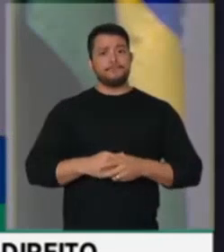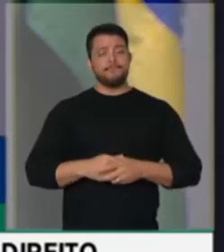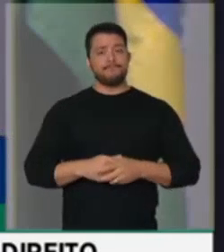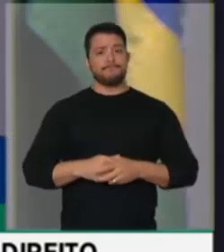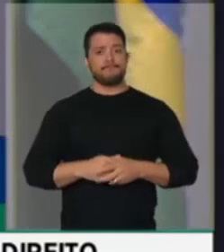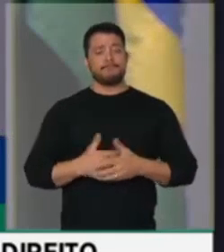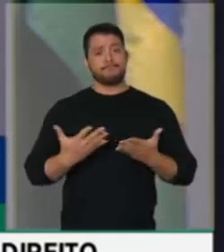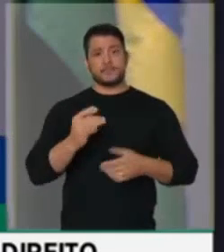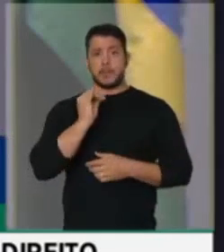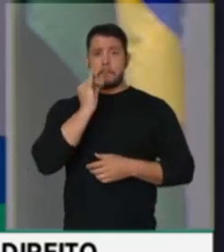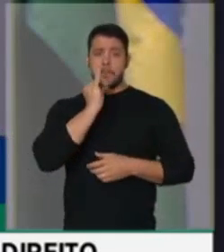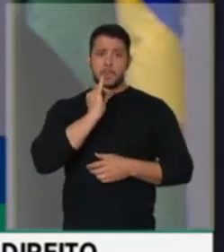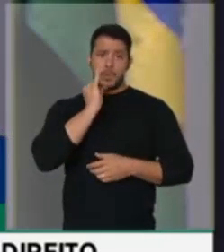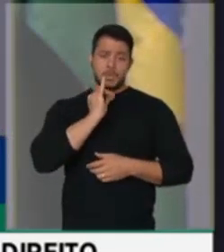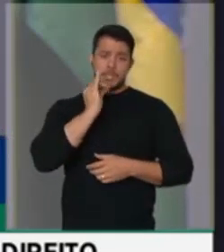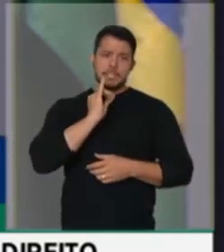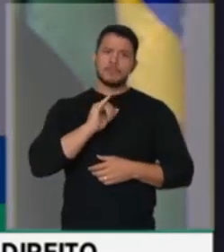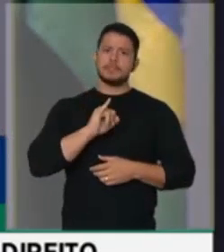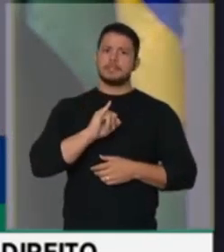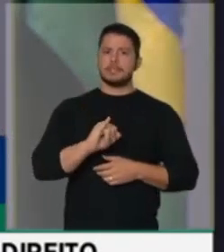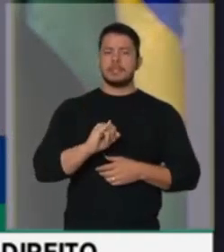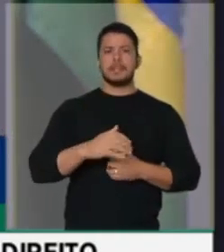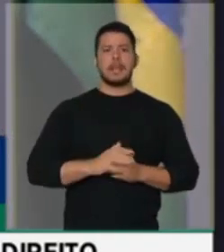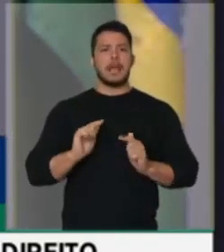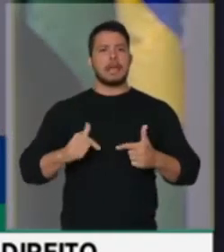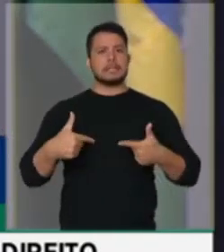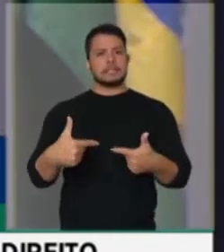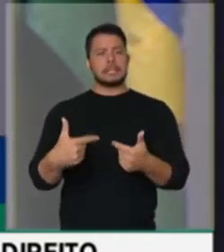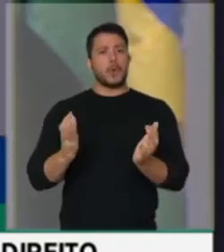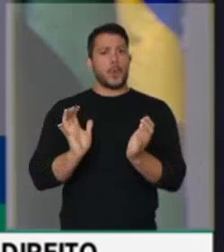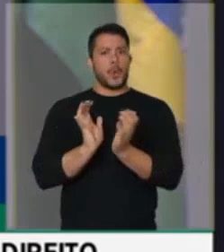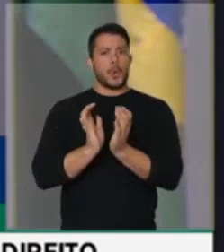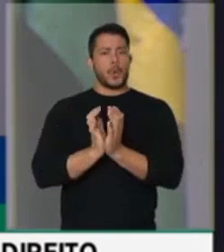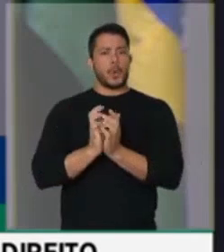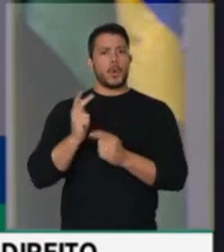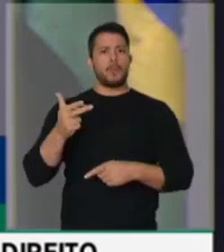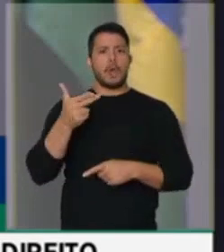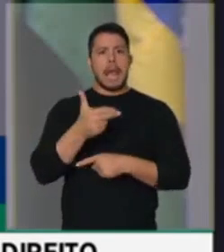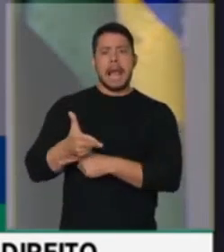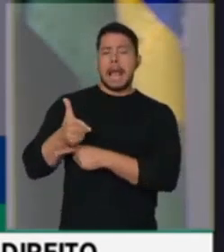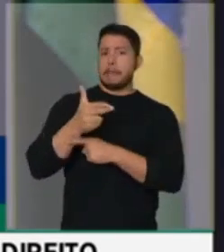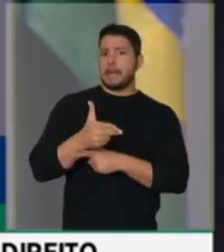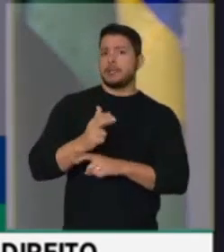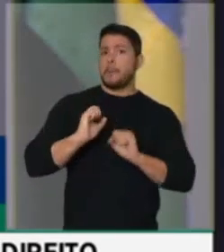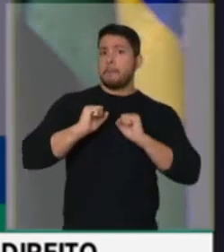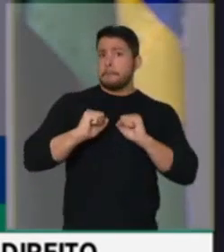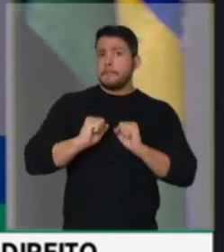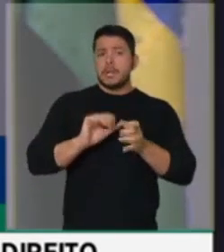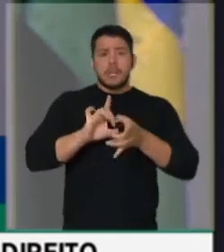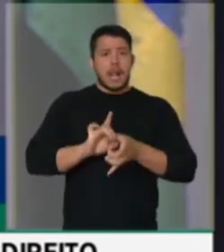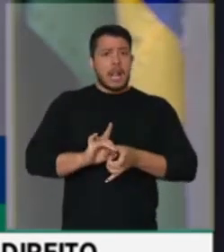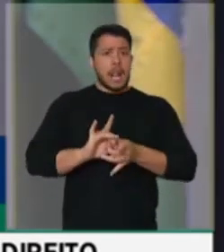por exemplo, ações de grupos armados possam estar sendo legitimada,